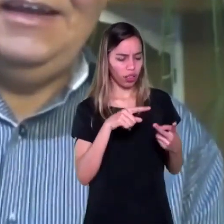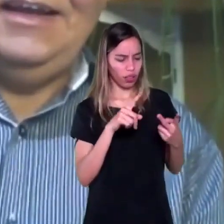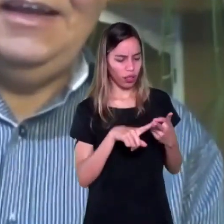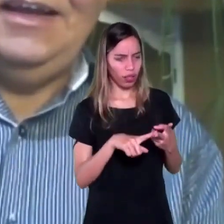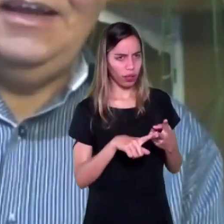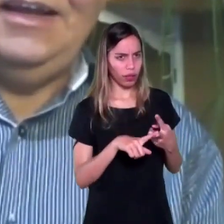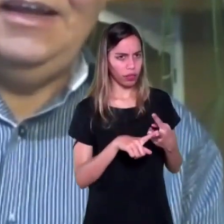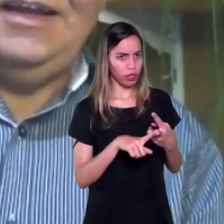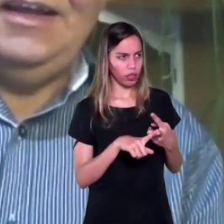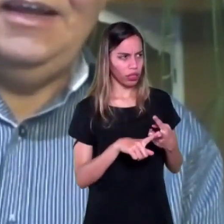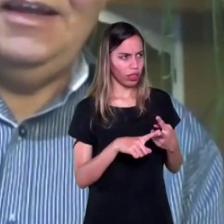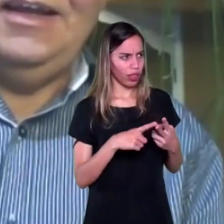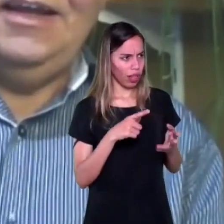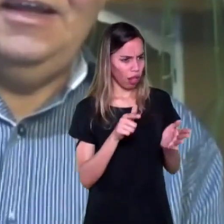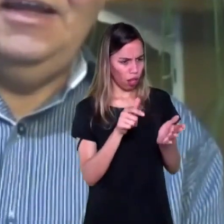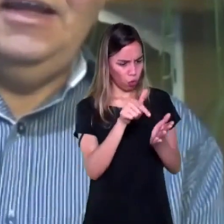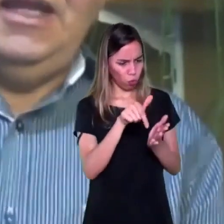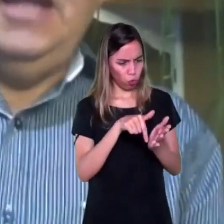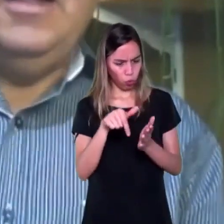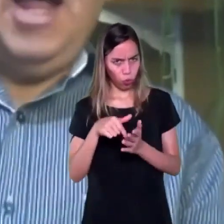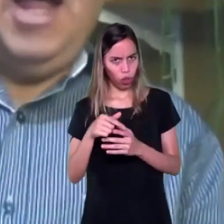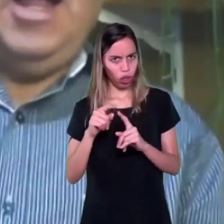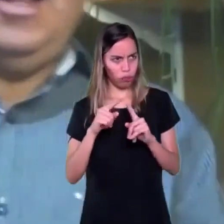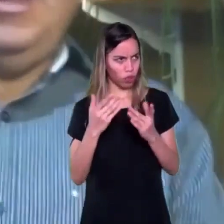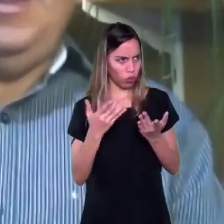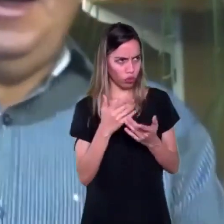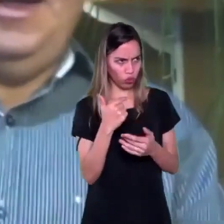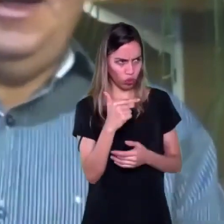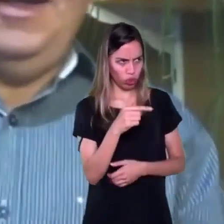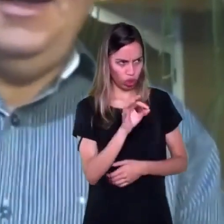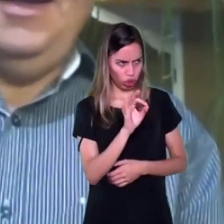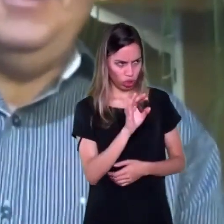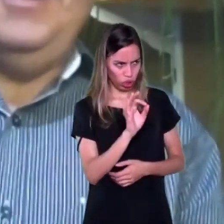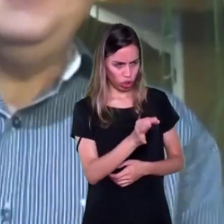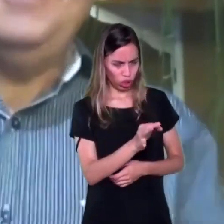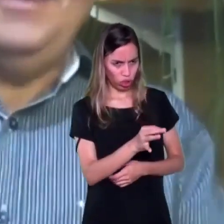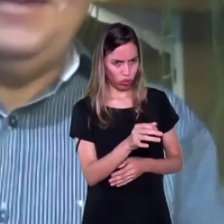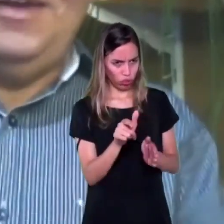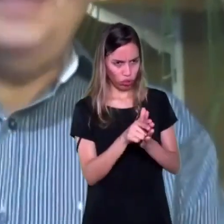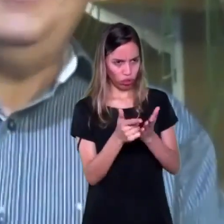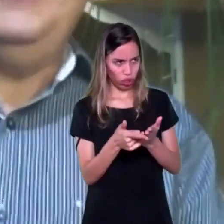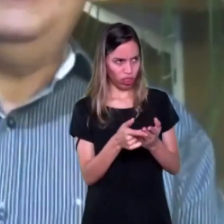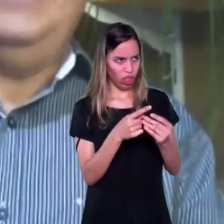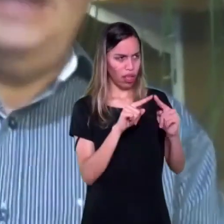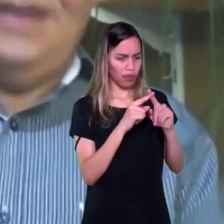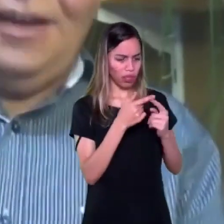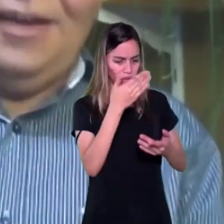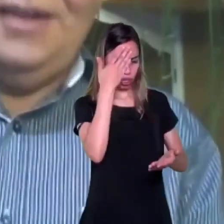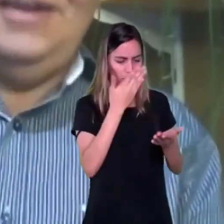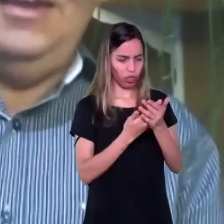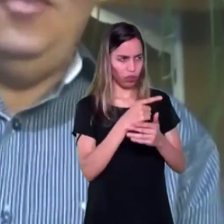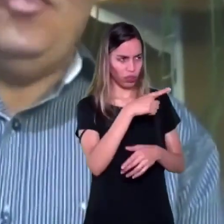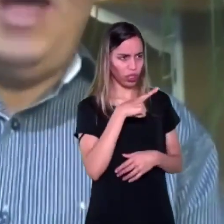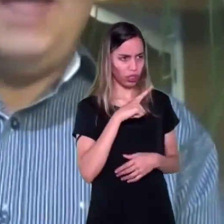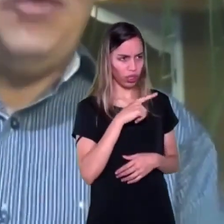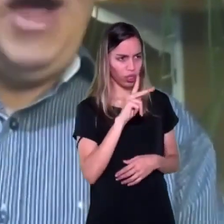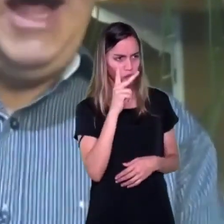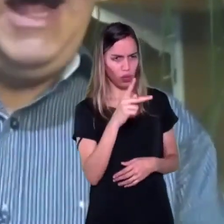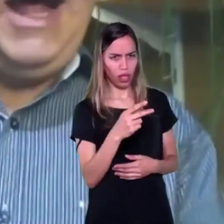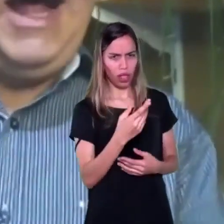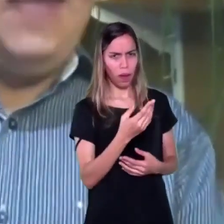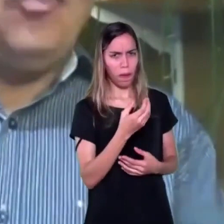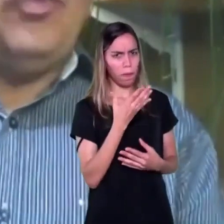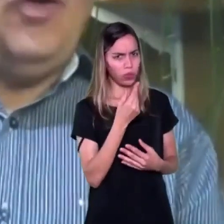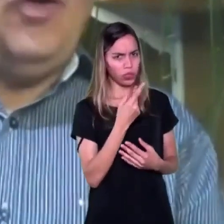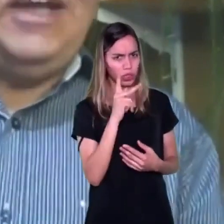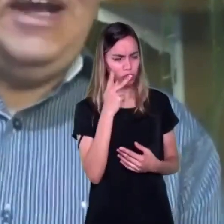As colunas não existem mais, né? Mas eu imagino que tem muito texto guardado de história boa, né? Exato.